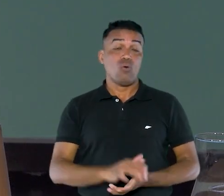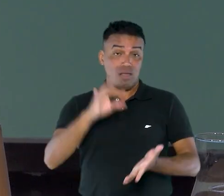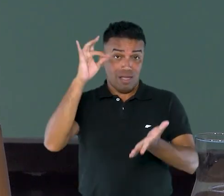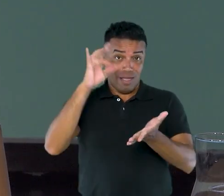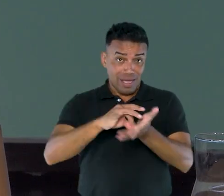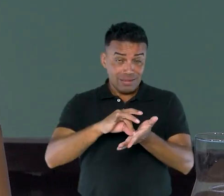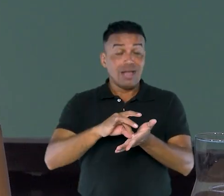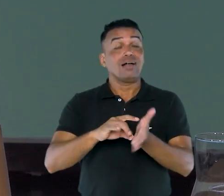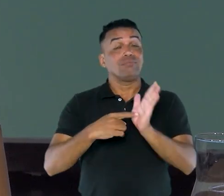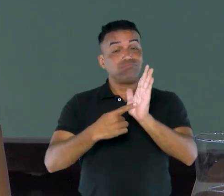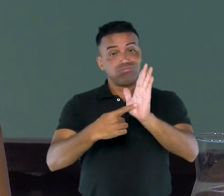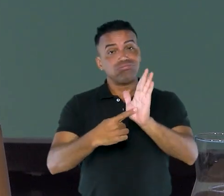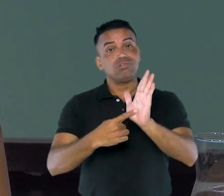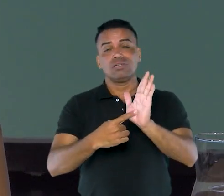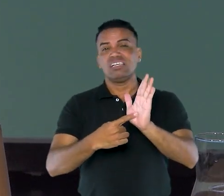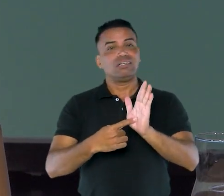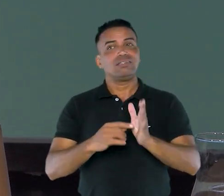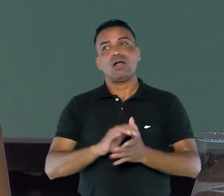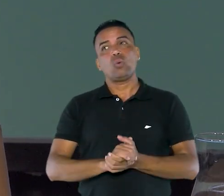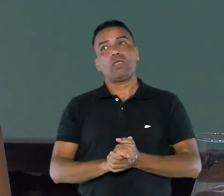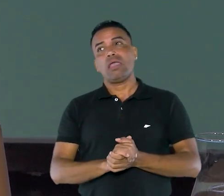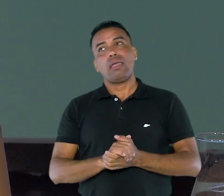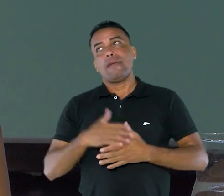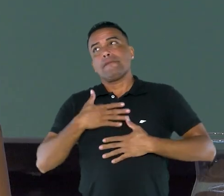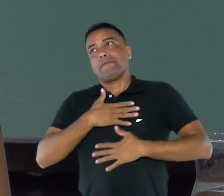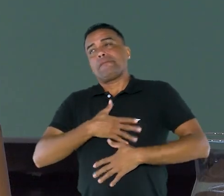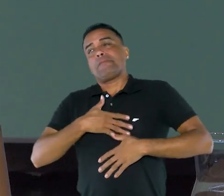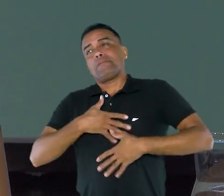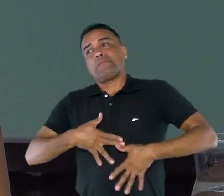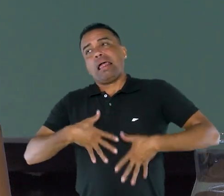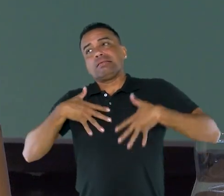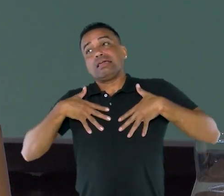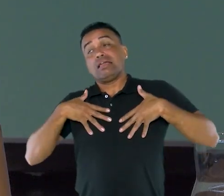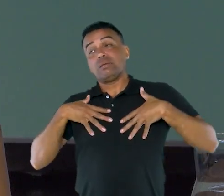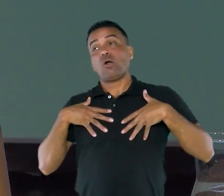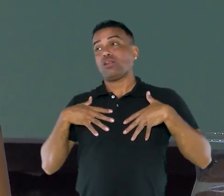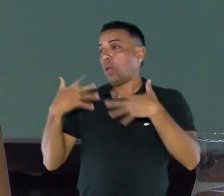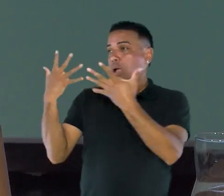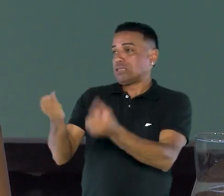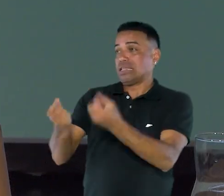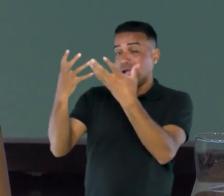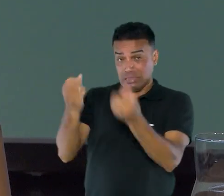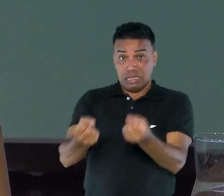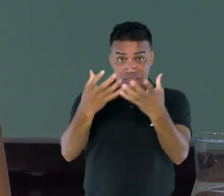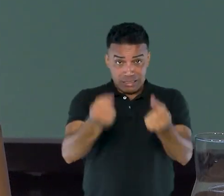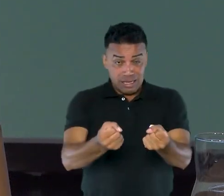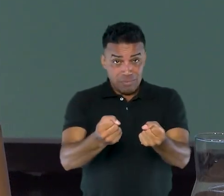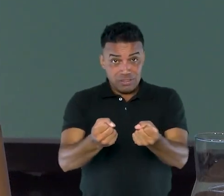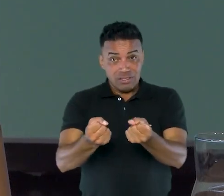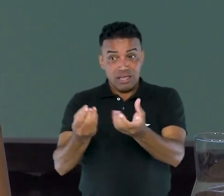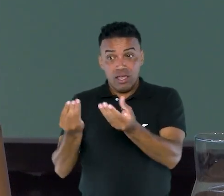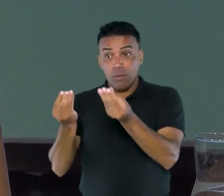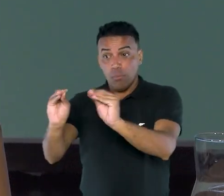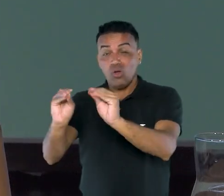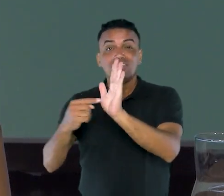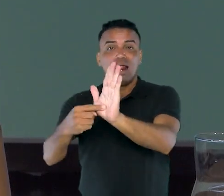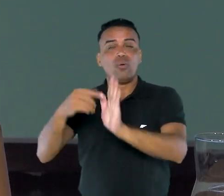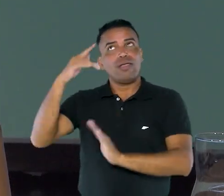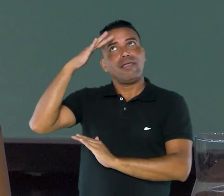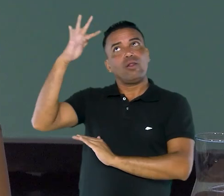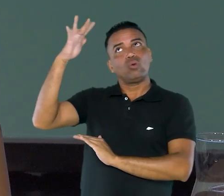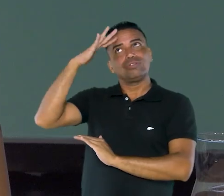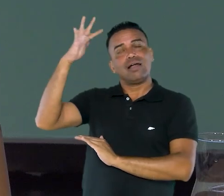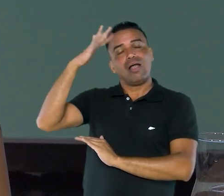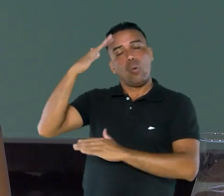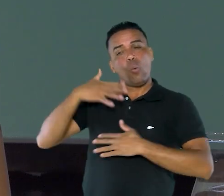impor. Então, o princípio do prazer não vai durar tanto. Você pode negar, negar, negar, porque você quer manter a ilusão. O